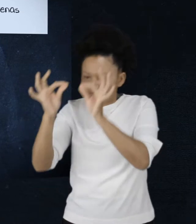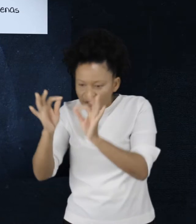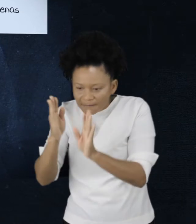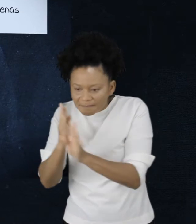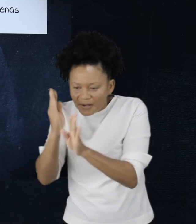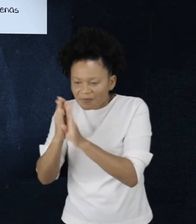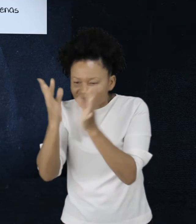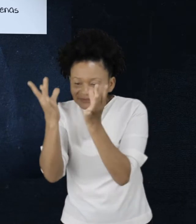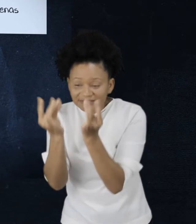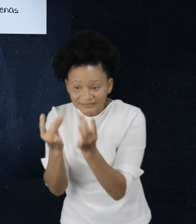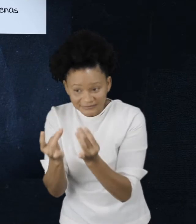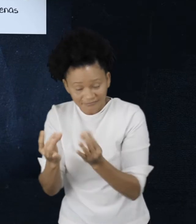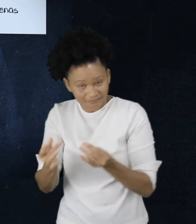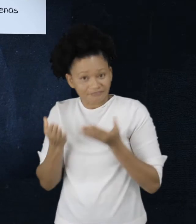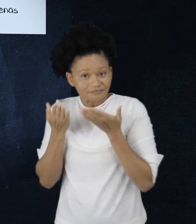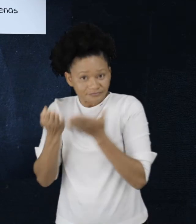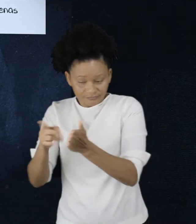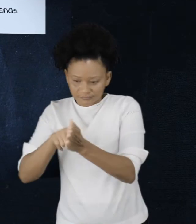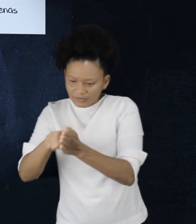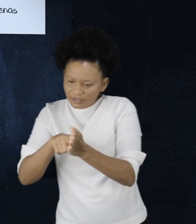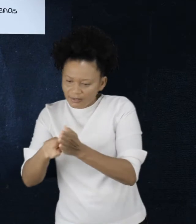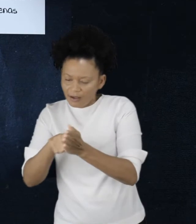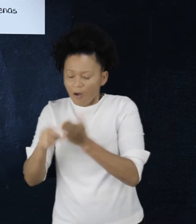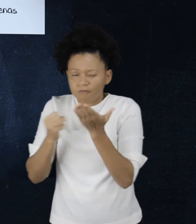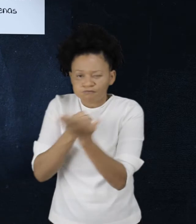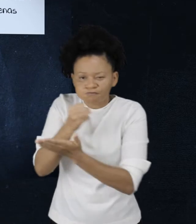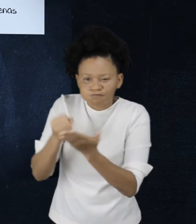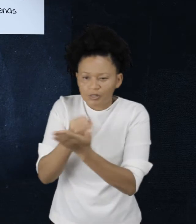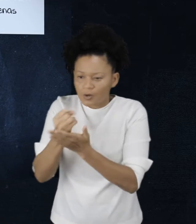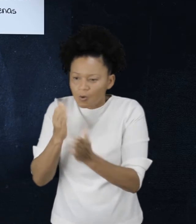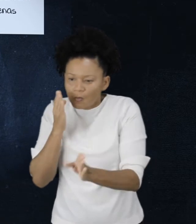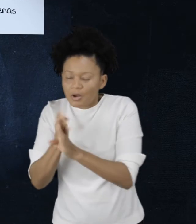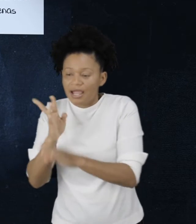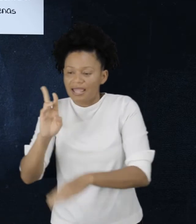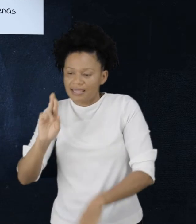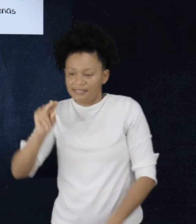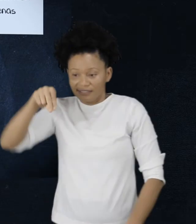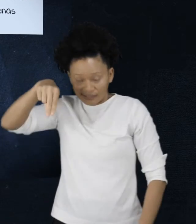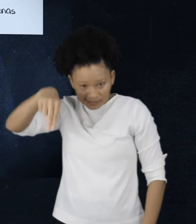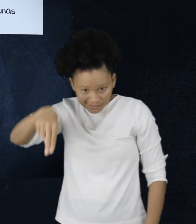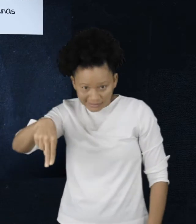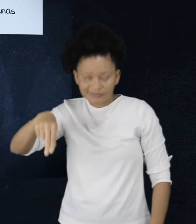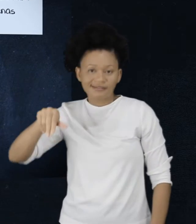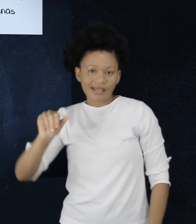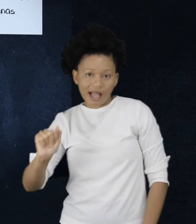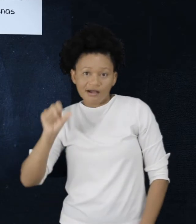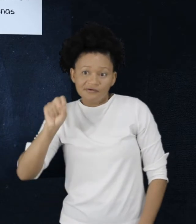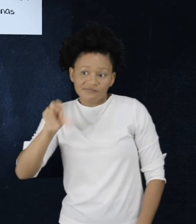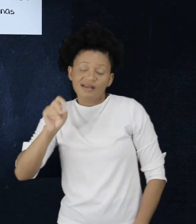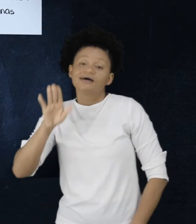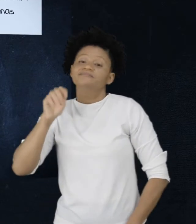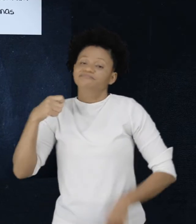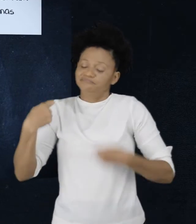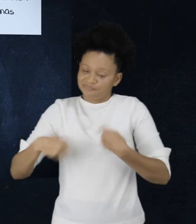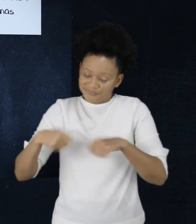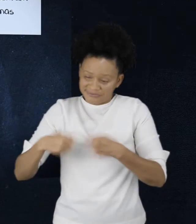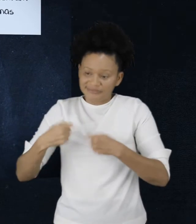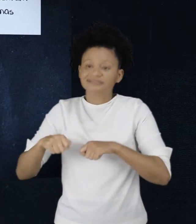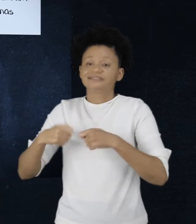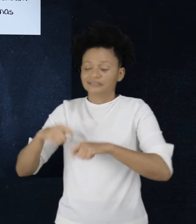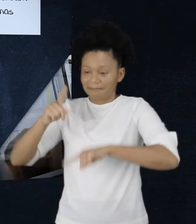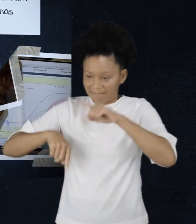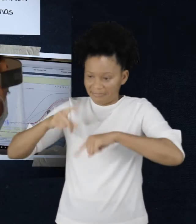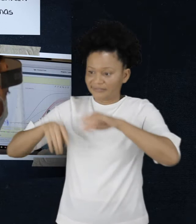pacientes. Esse teste, no entanto, por se basear na detecção do RNA viral do novo coronavírus, depende de